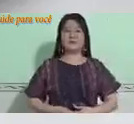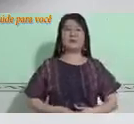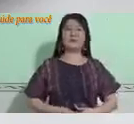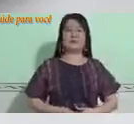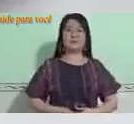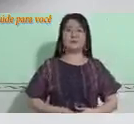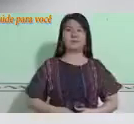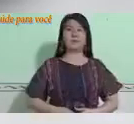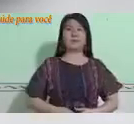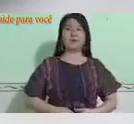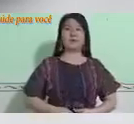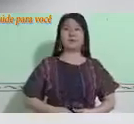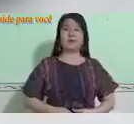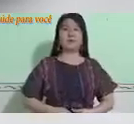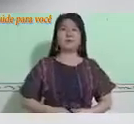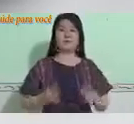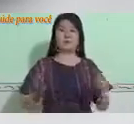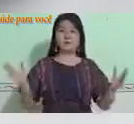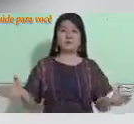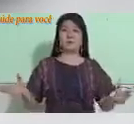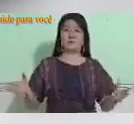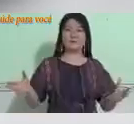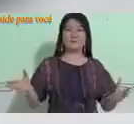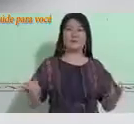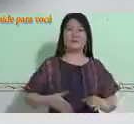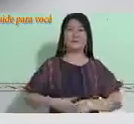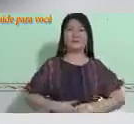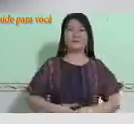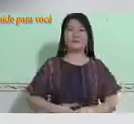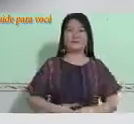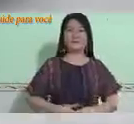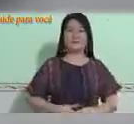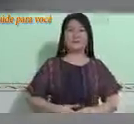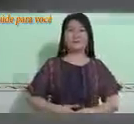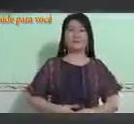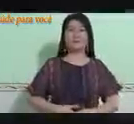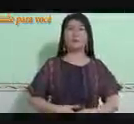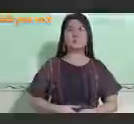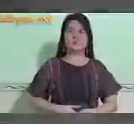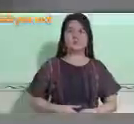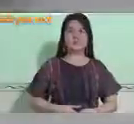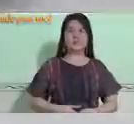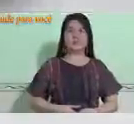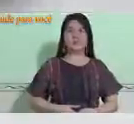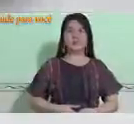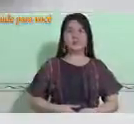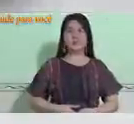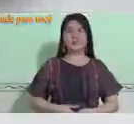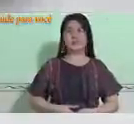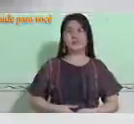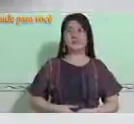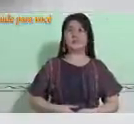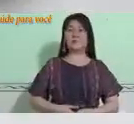Indicamos a seguir algumas opções de plantas medicinais anti-inflamatórias que podem ser usadas se formadas o vírgula chá